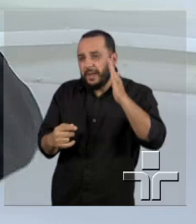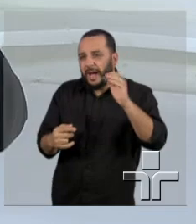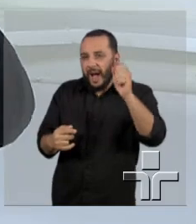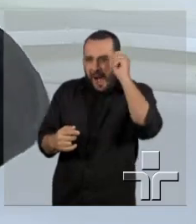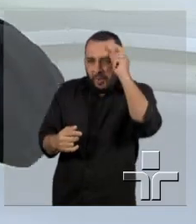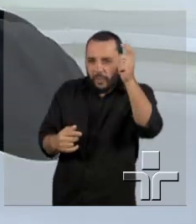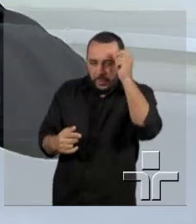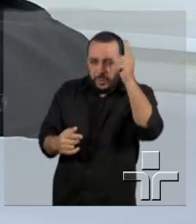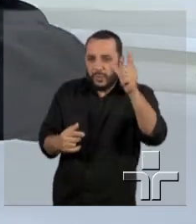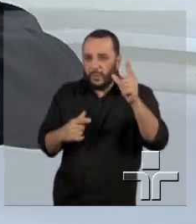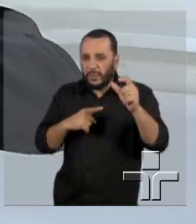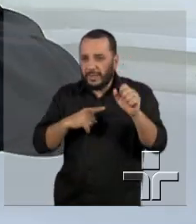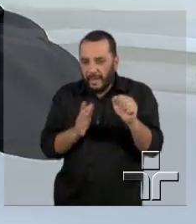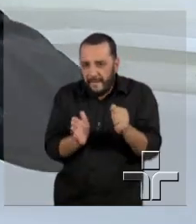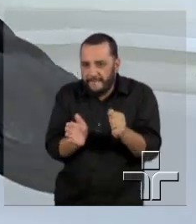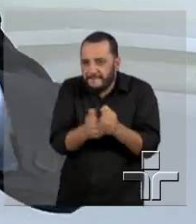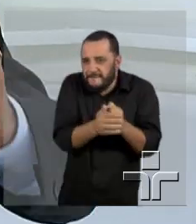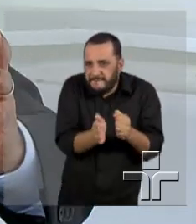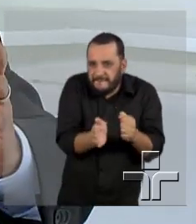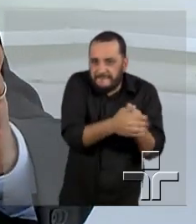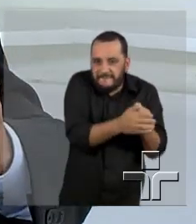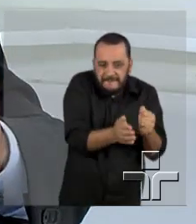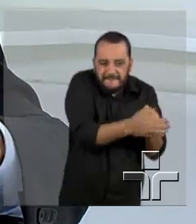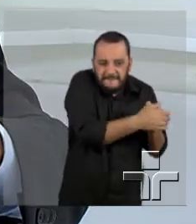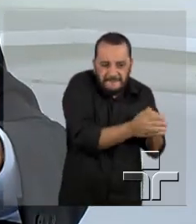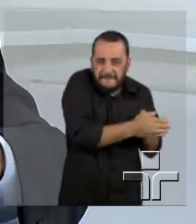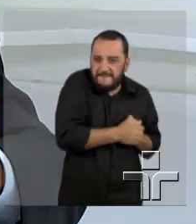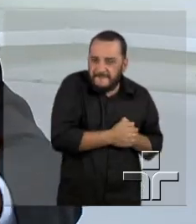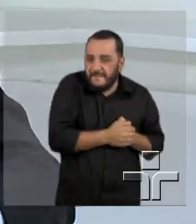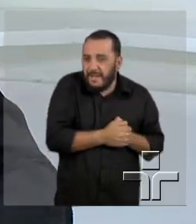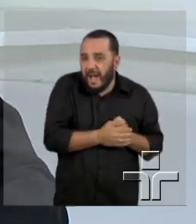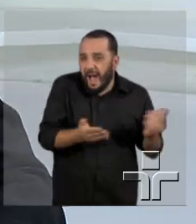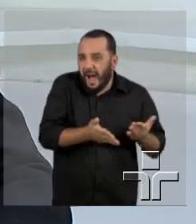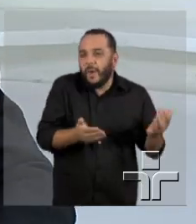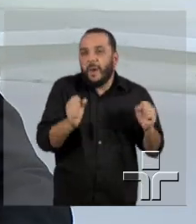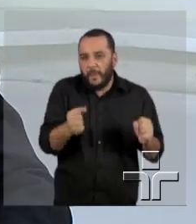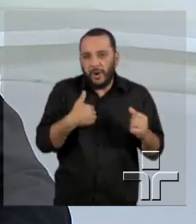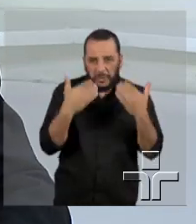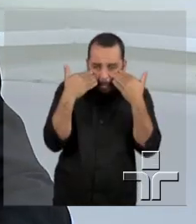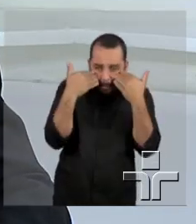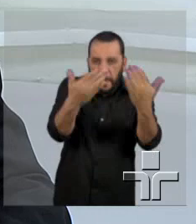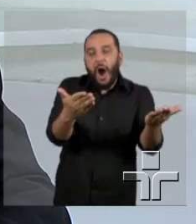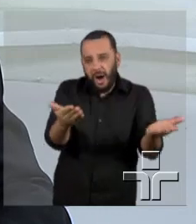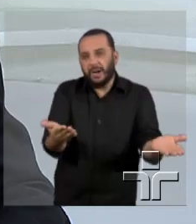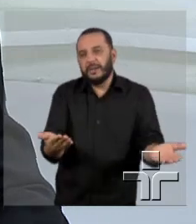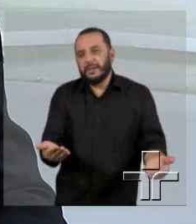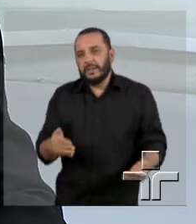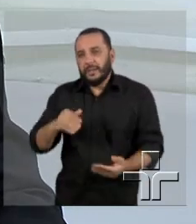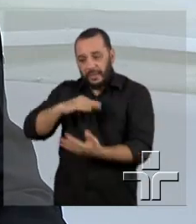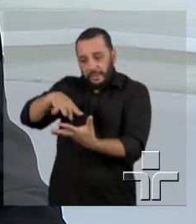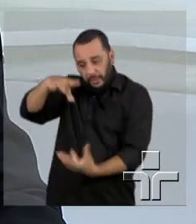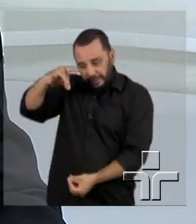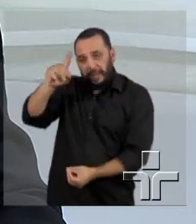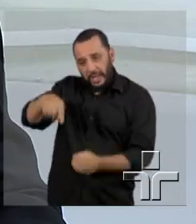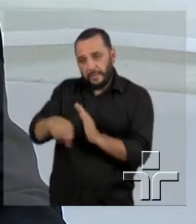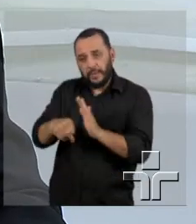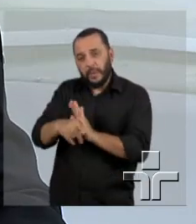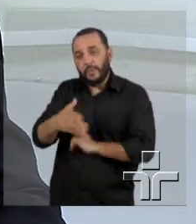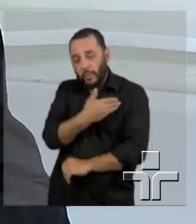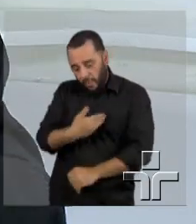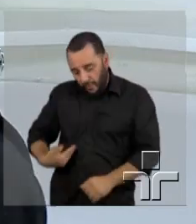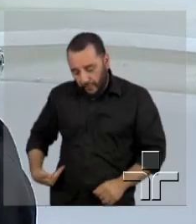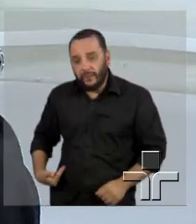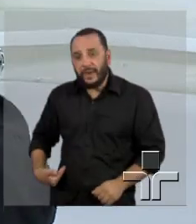a canonização da cultura do sol a pino, né? Como diria Bobbio, democracia é o governo do poder público em